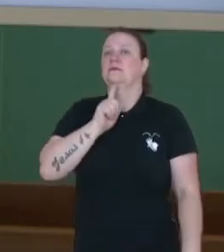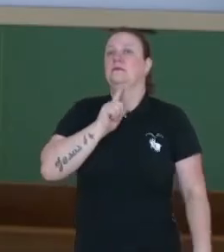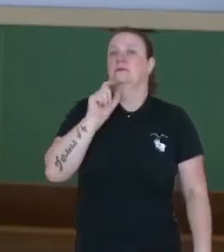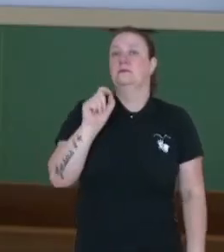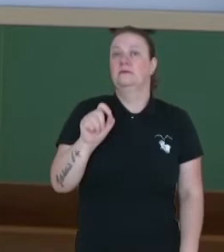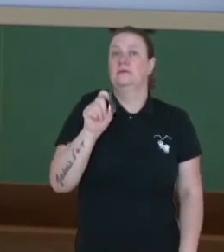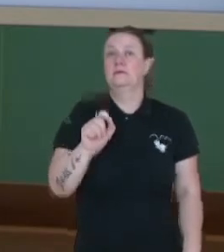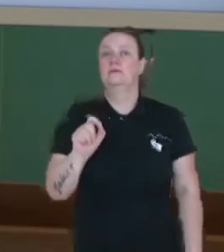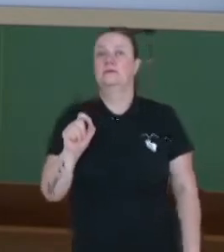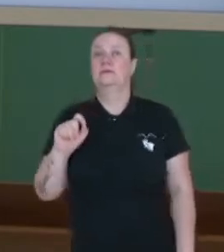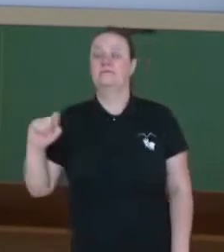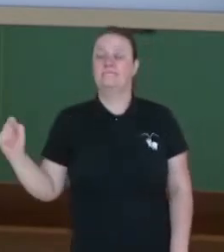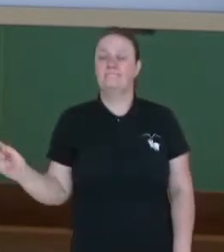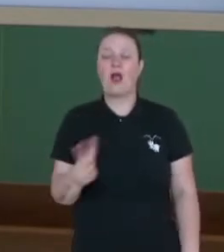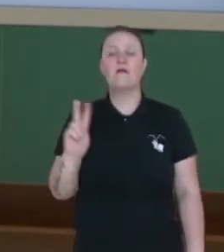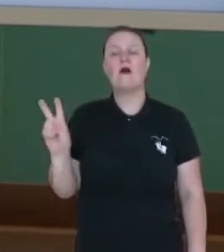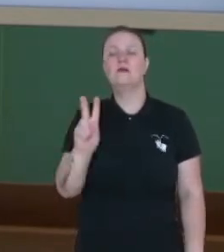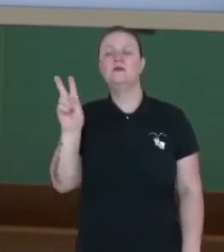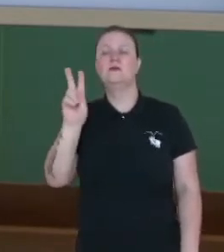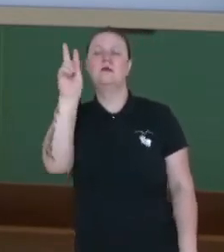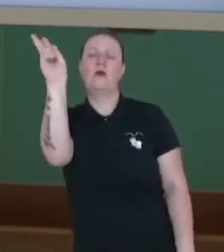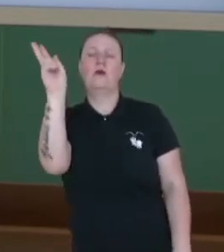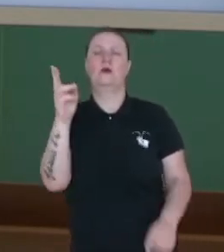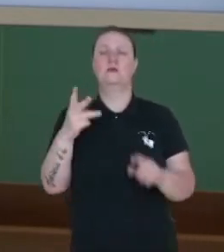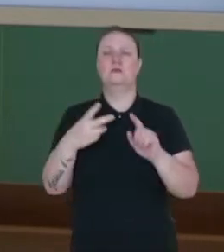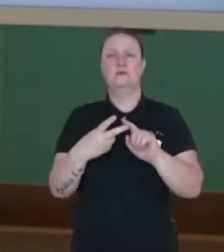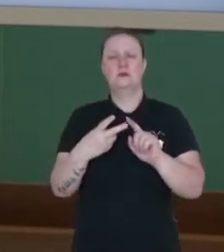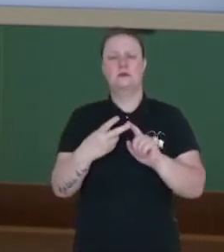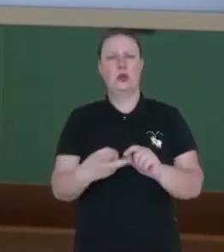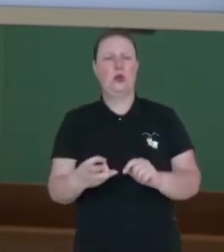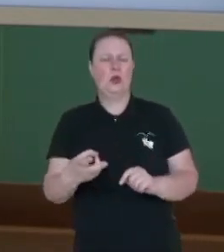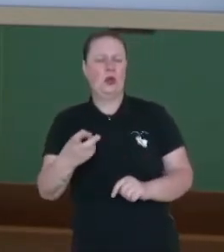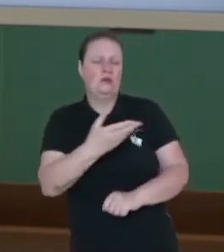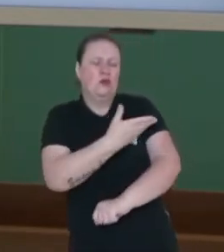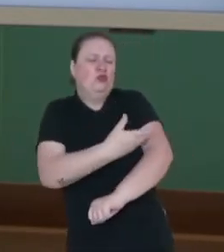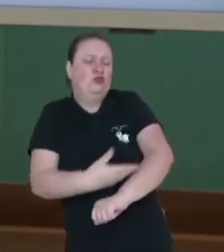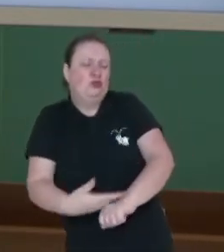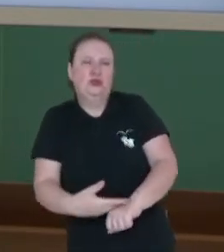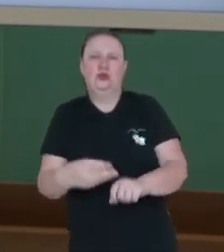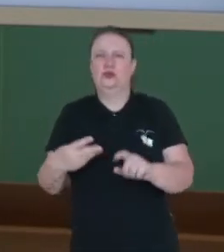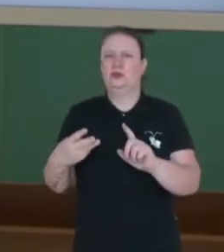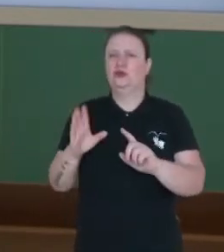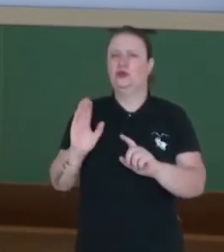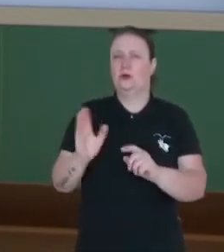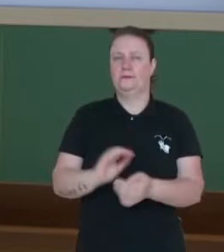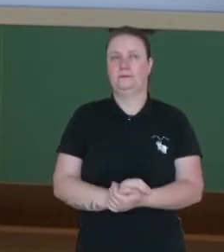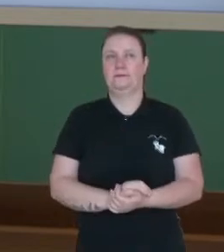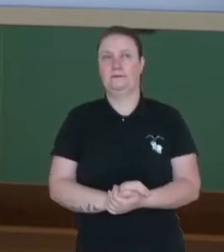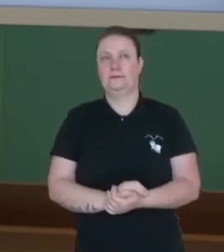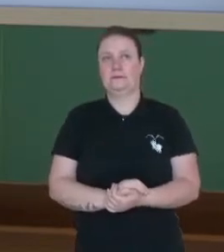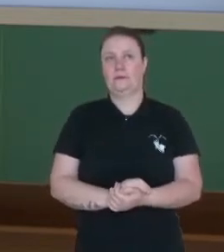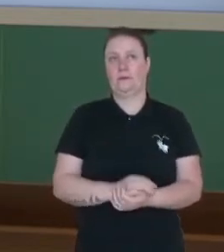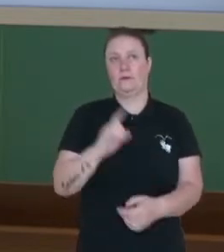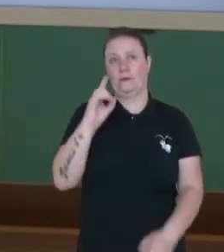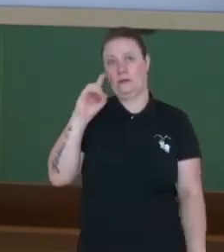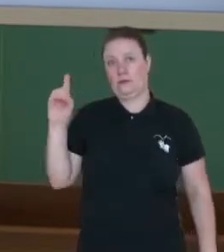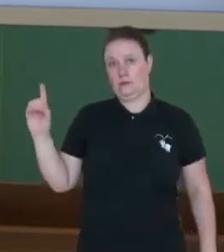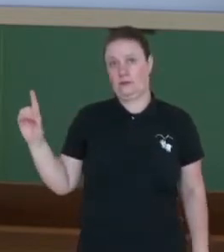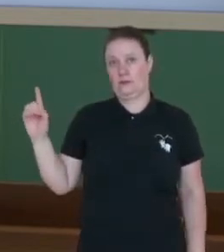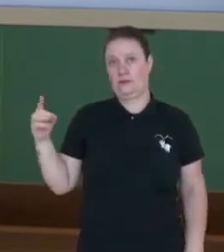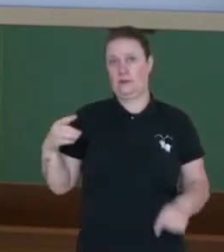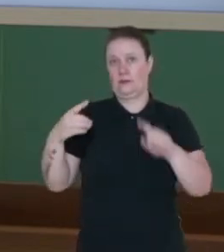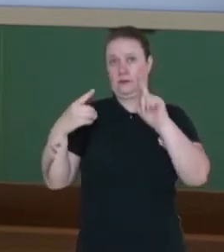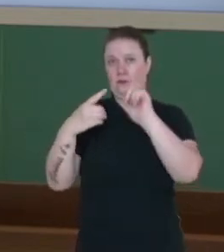nossos valores, nós herdamos hábitos e herdamos os nossos costumes. As três principais matrizes identitárias,